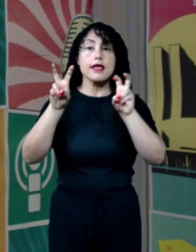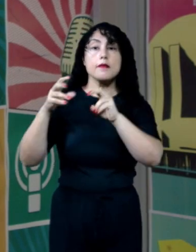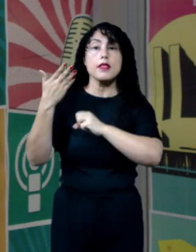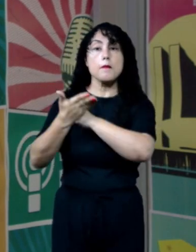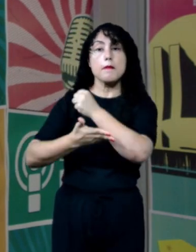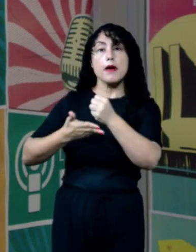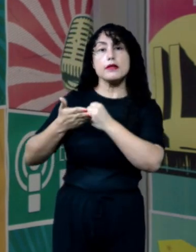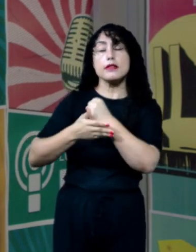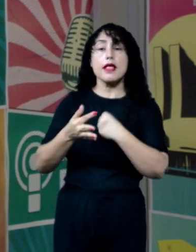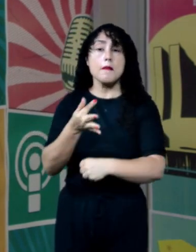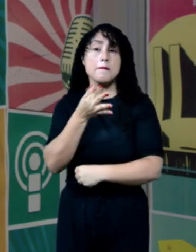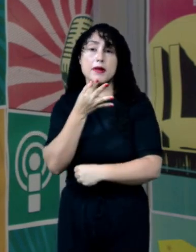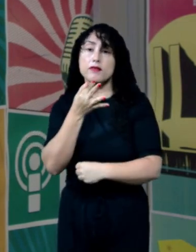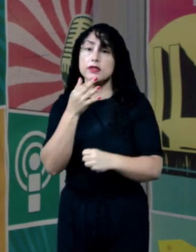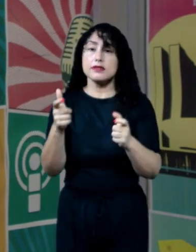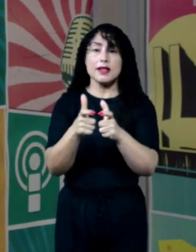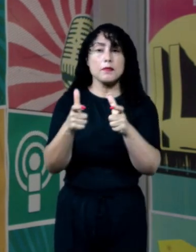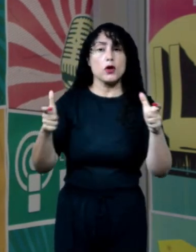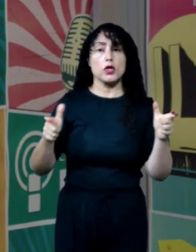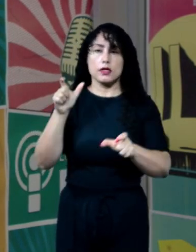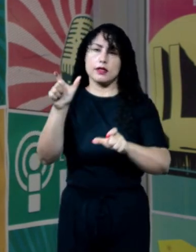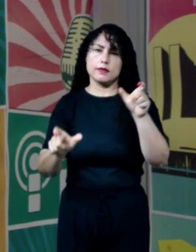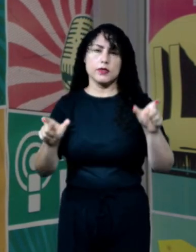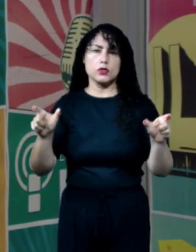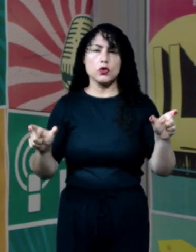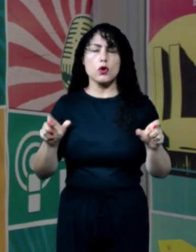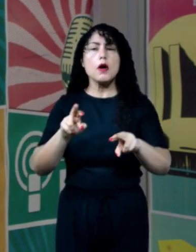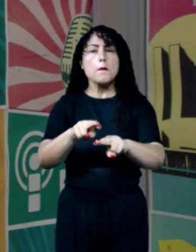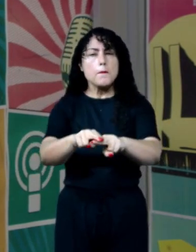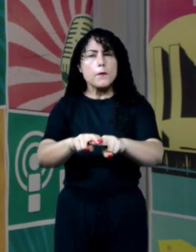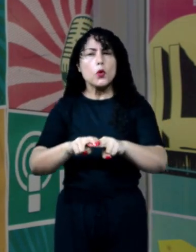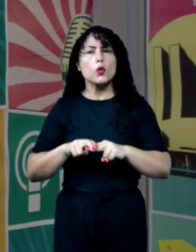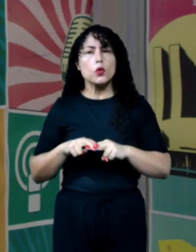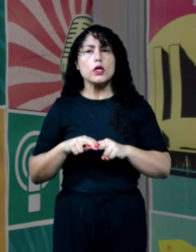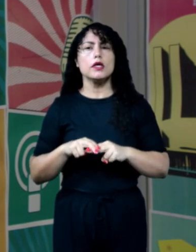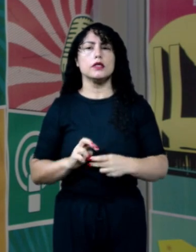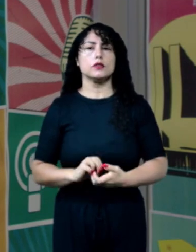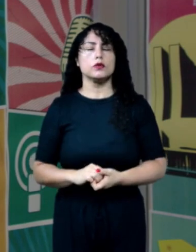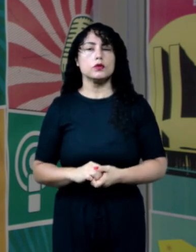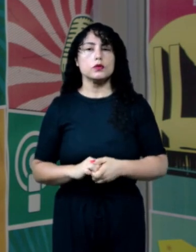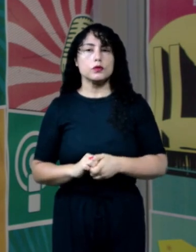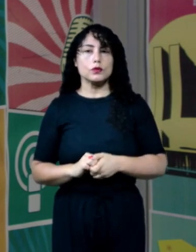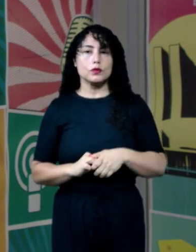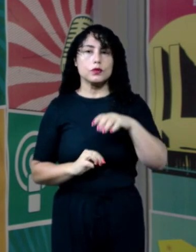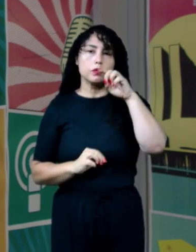na preferência da grande maioria das pessoas. Então, é por isso que esses